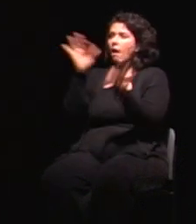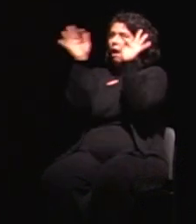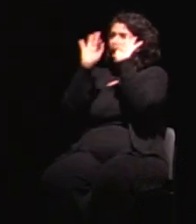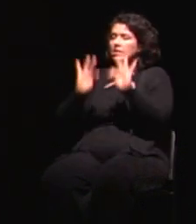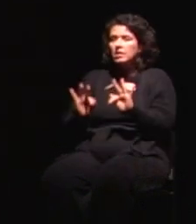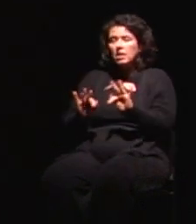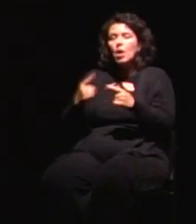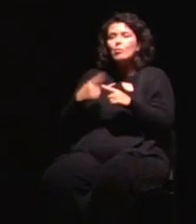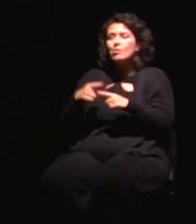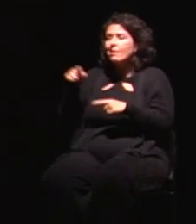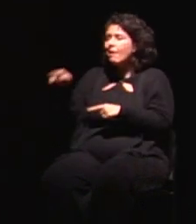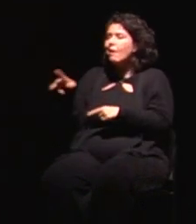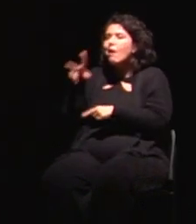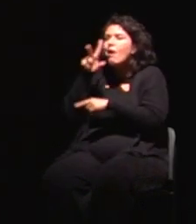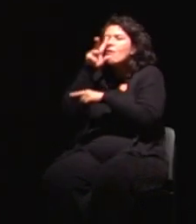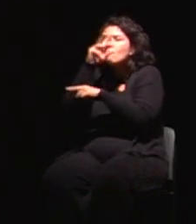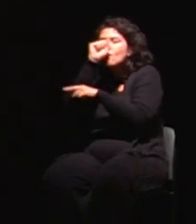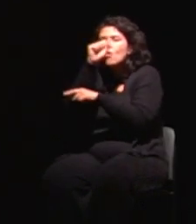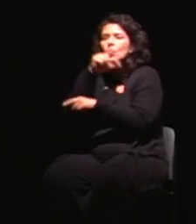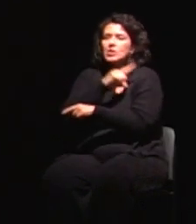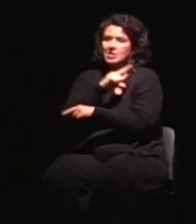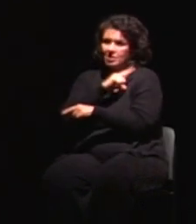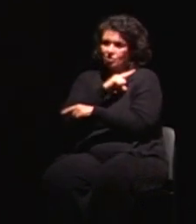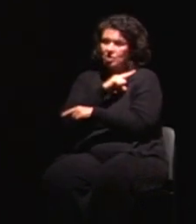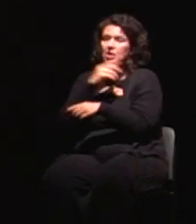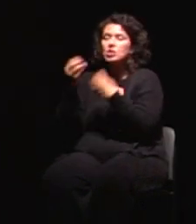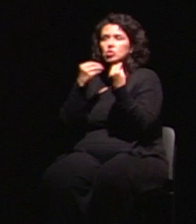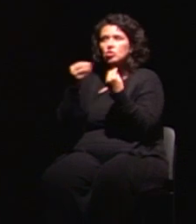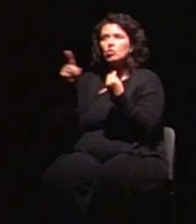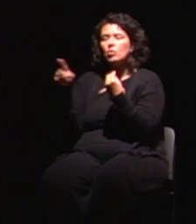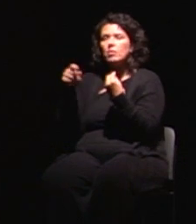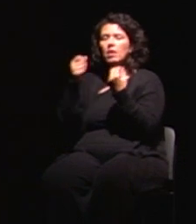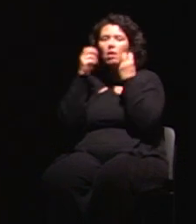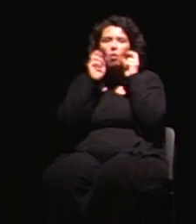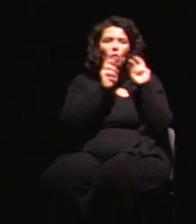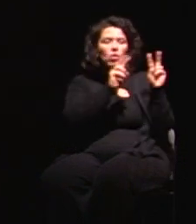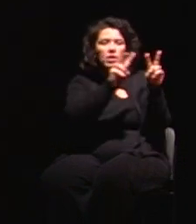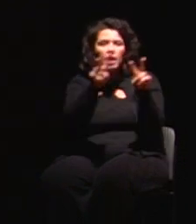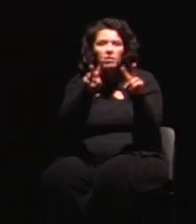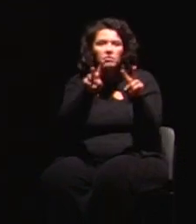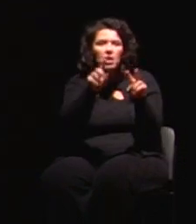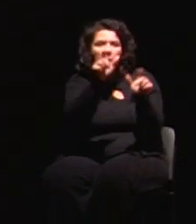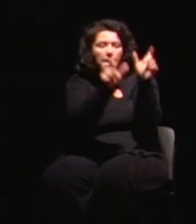dela de estar afeta ao outro,